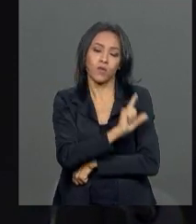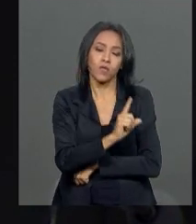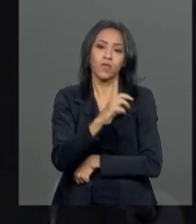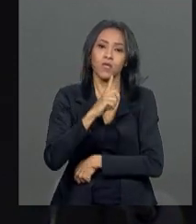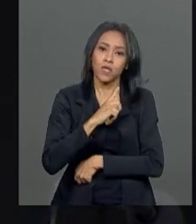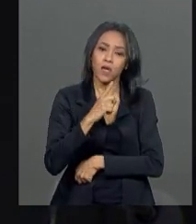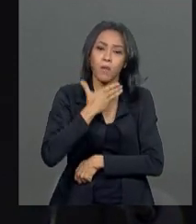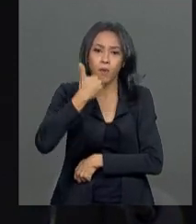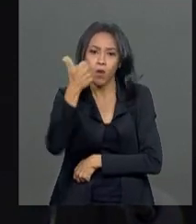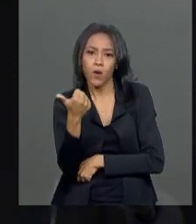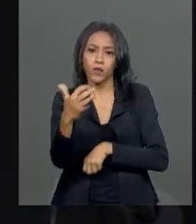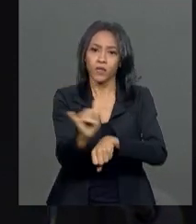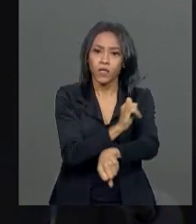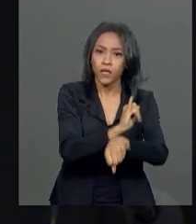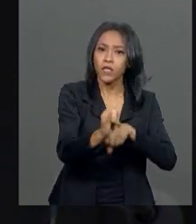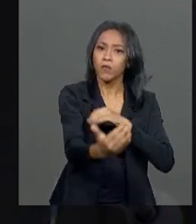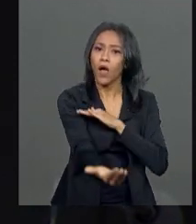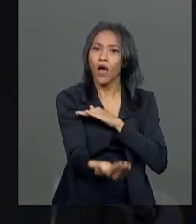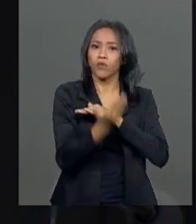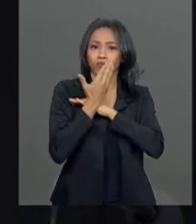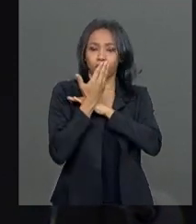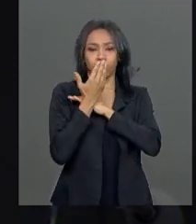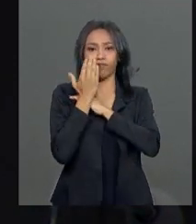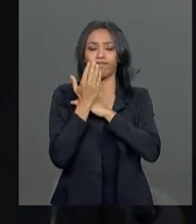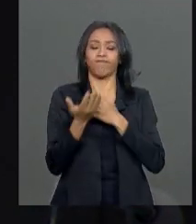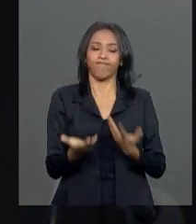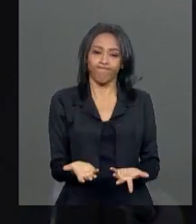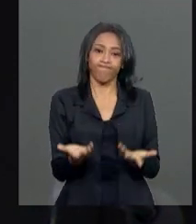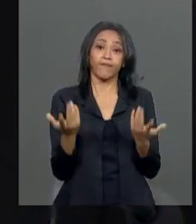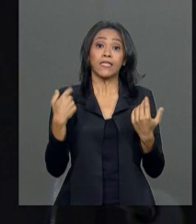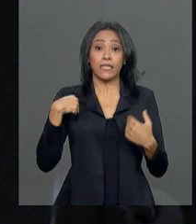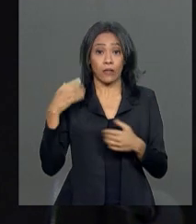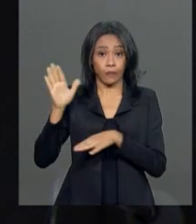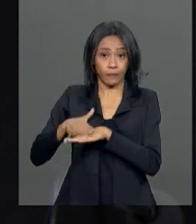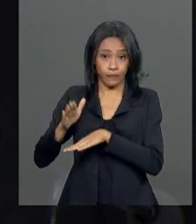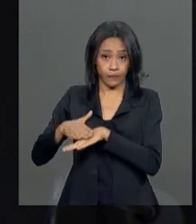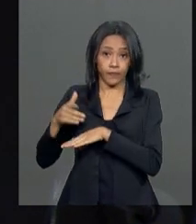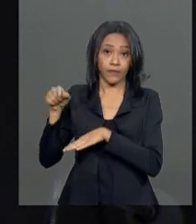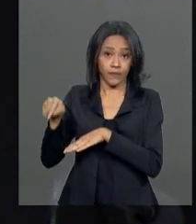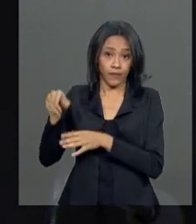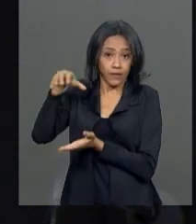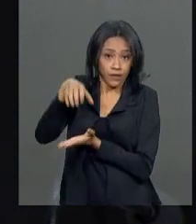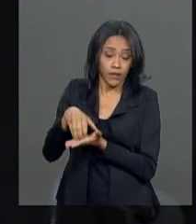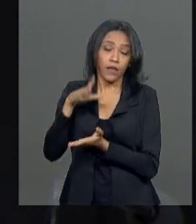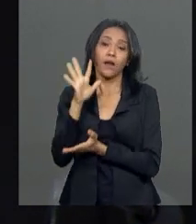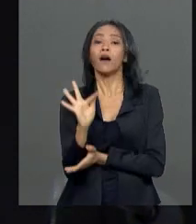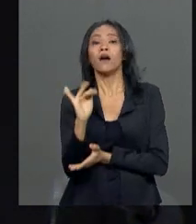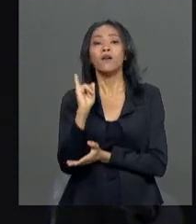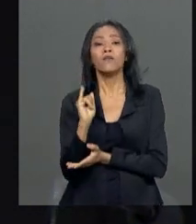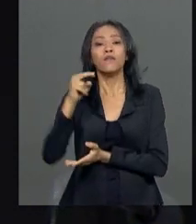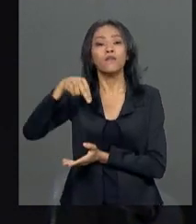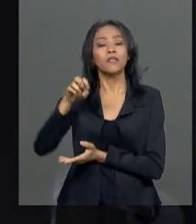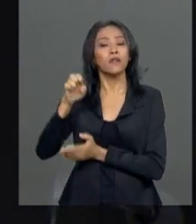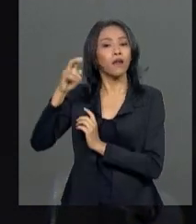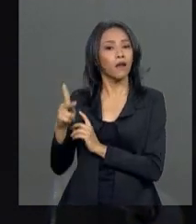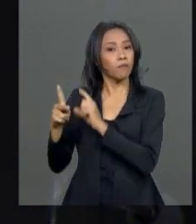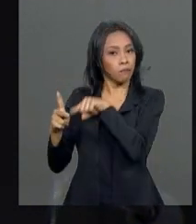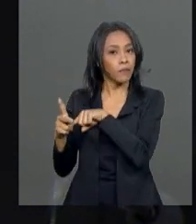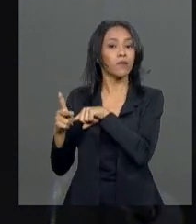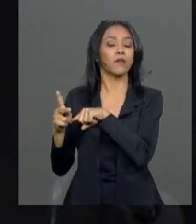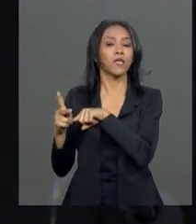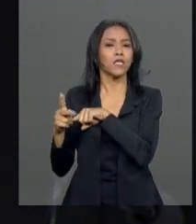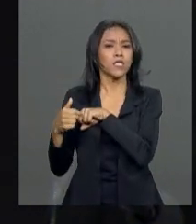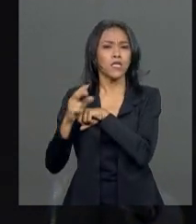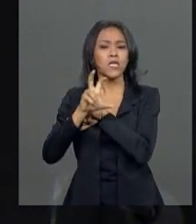melhores instrumentos à sua disposição. A FINEP cumpre o seu papel, Rocieli. A FINEP, deixando